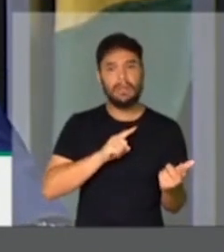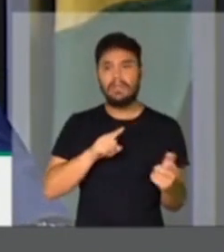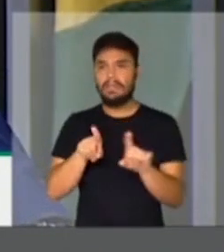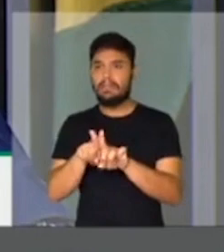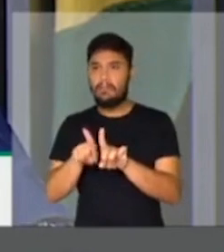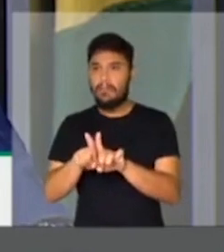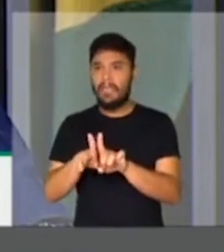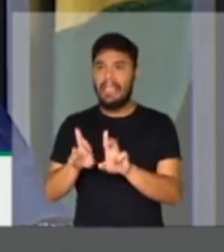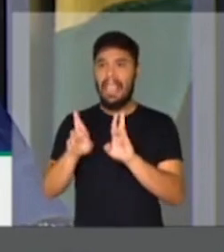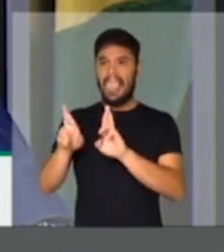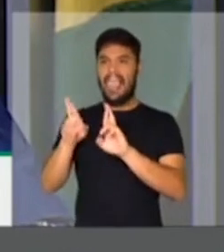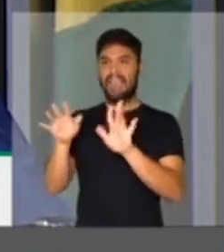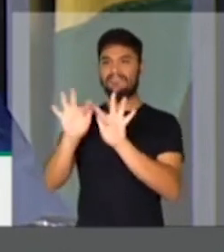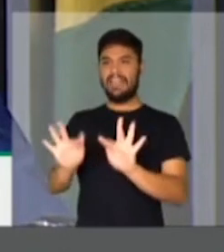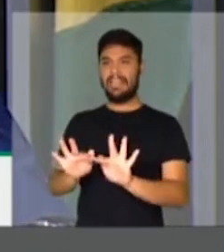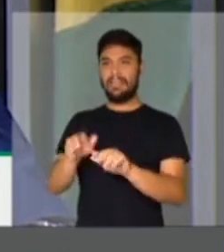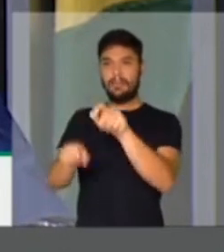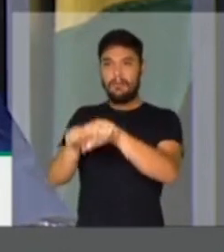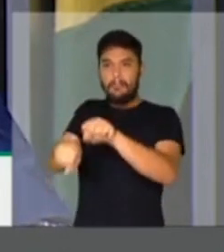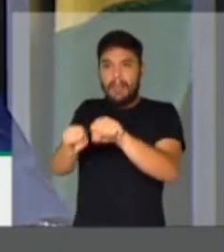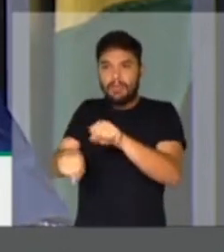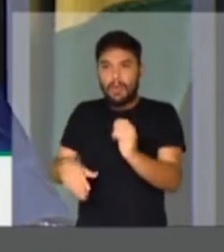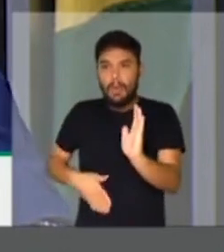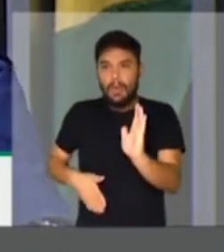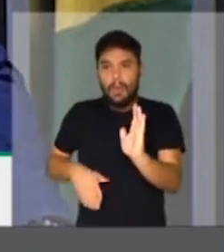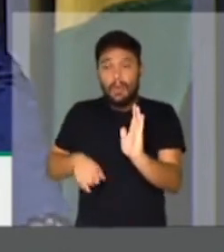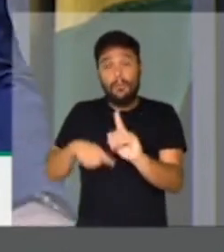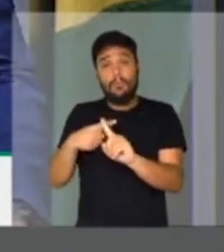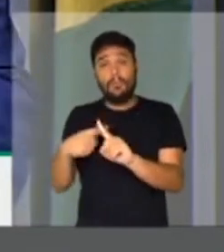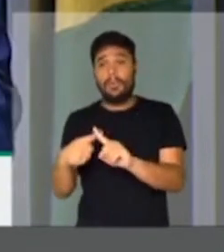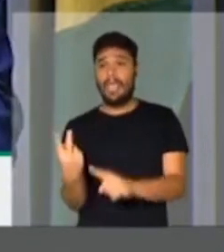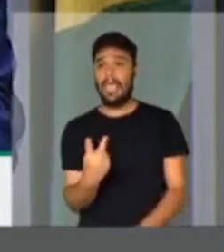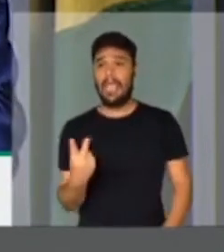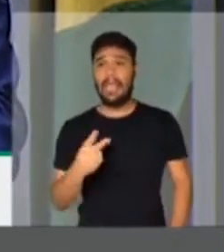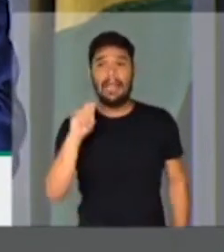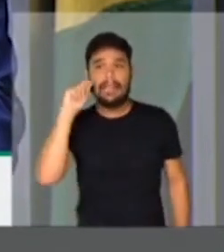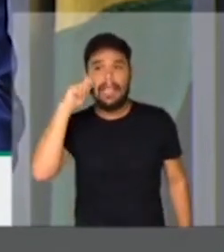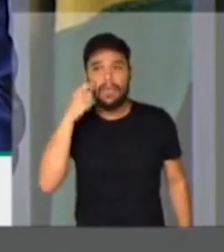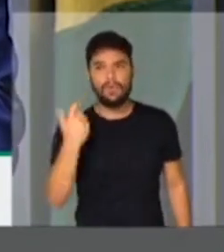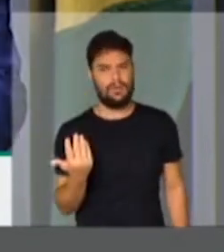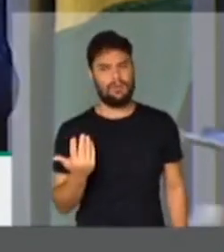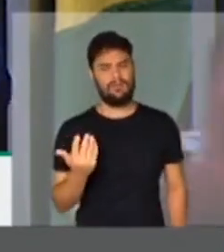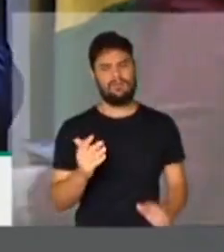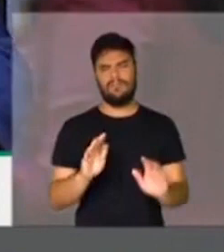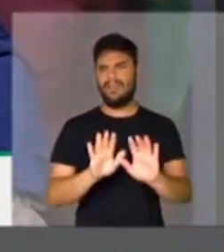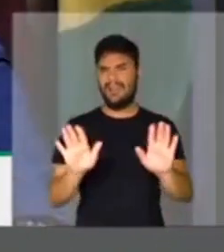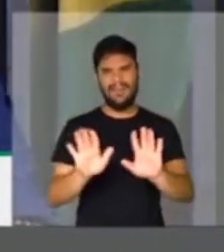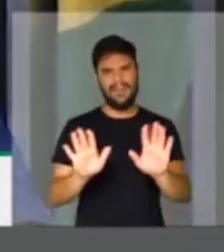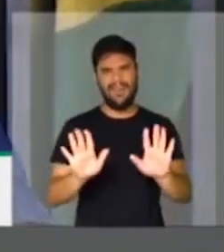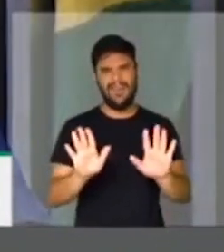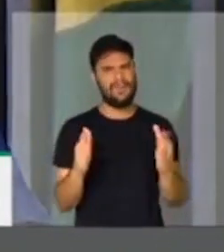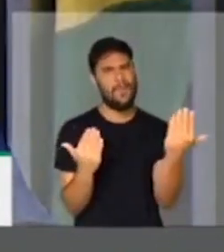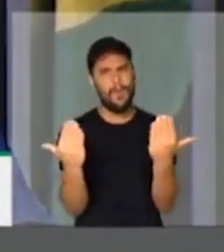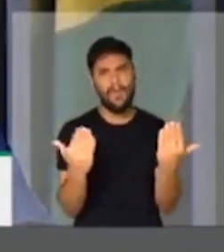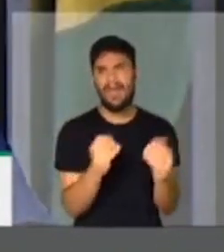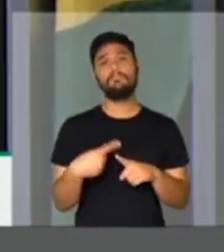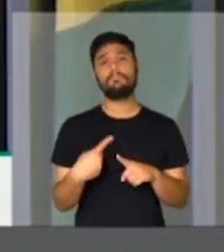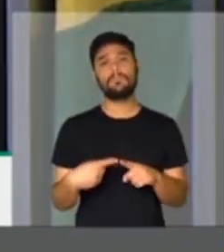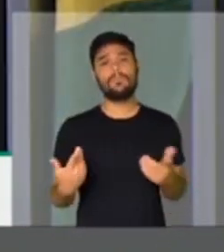importam. Vidas negras não importam. Qualquer vida inocente importa. Qualquer vida